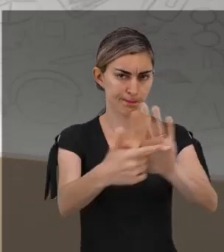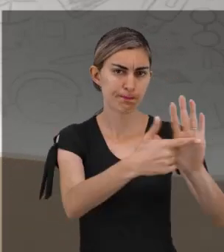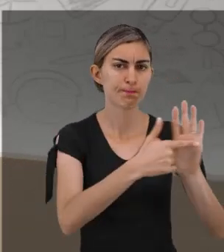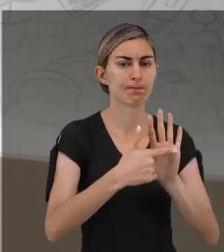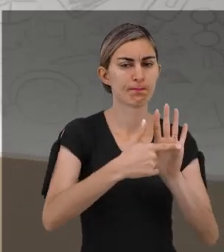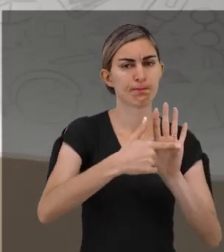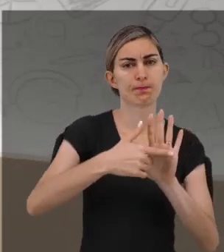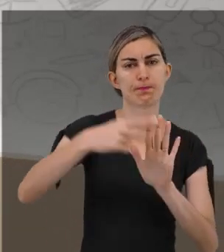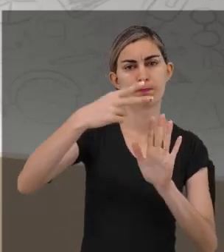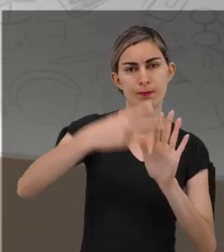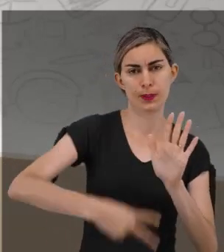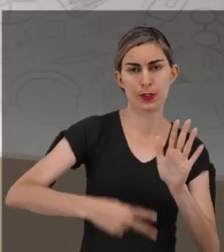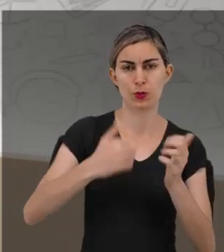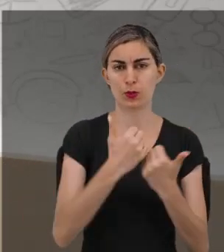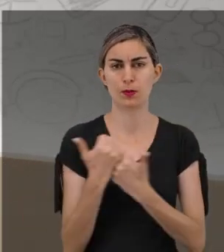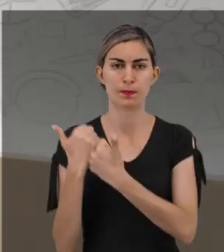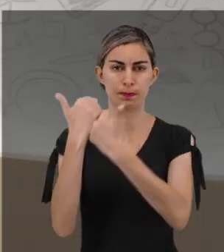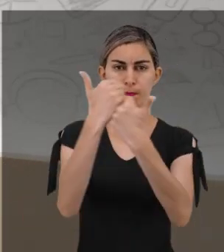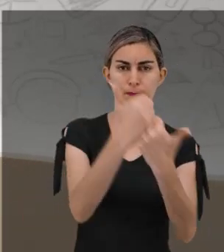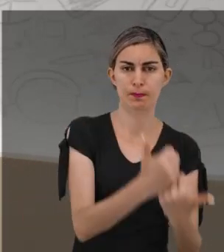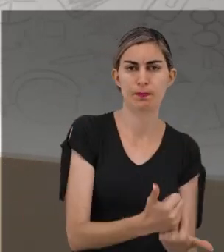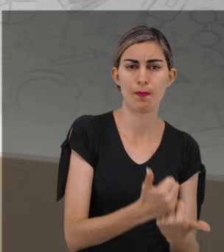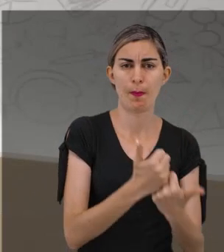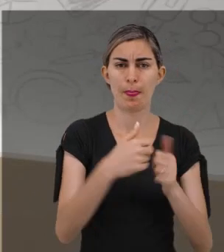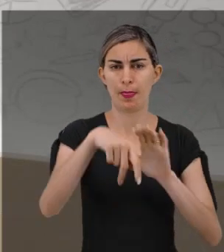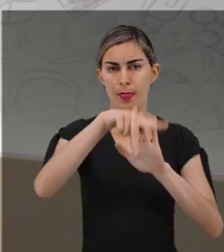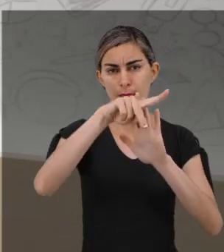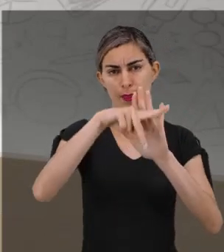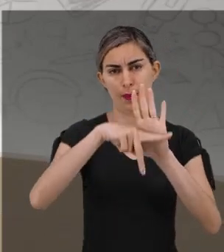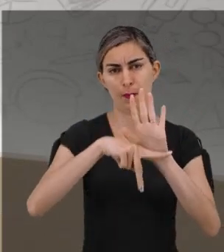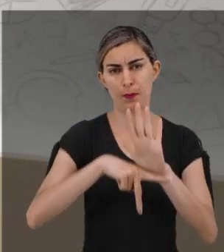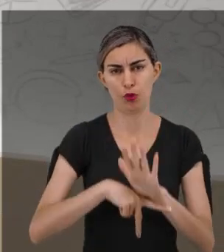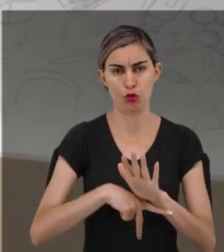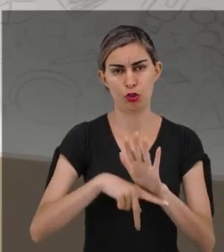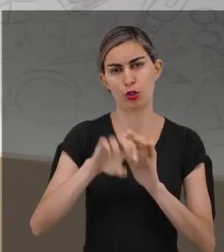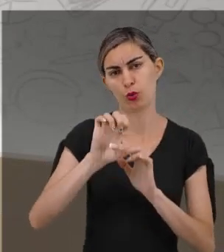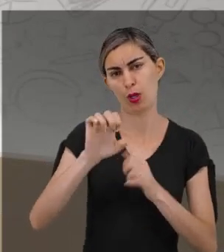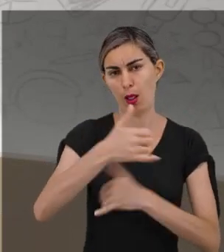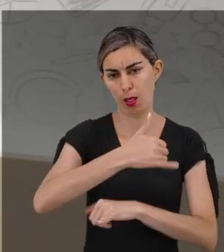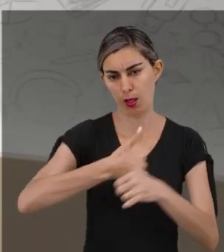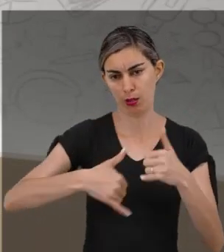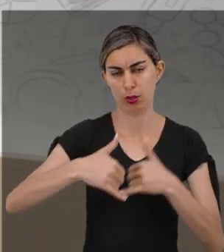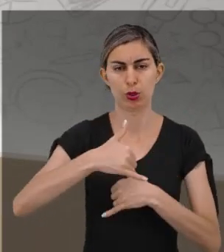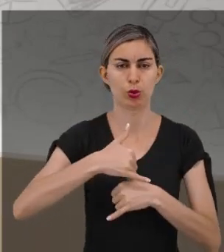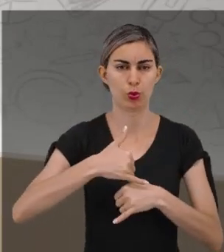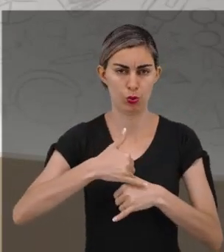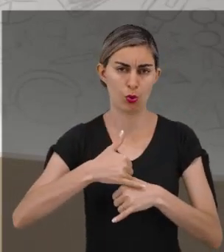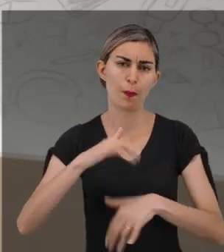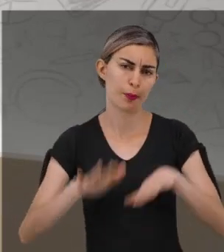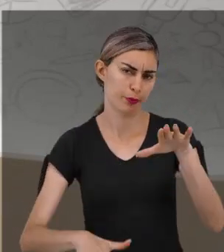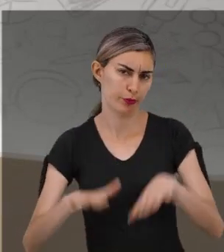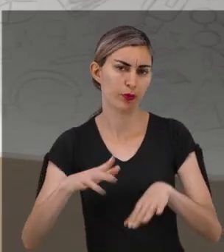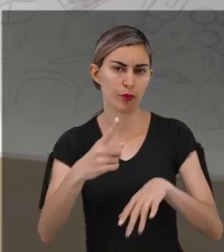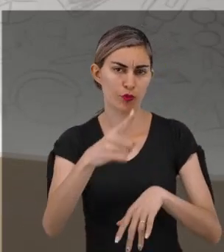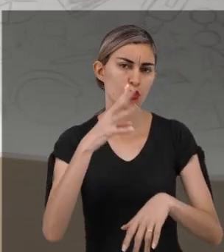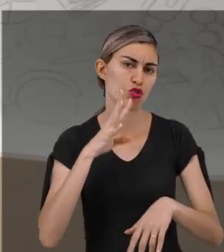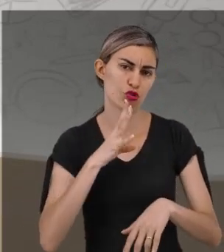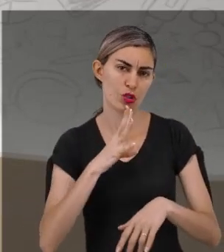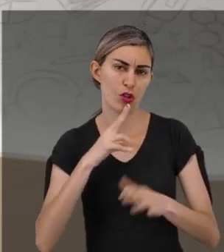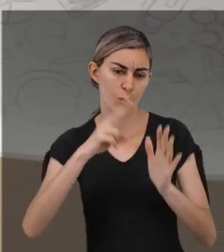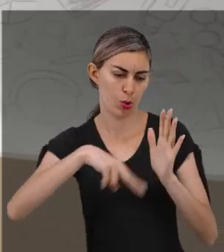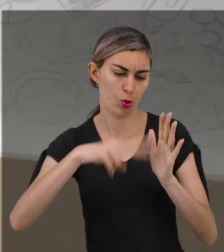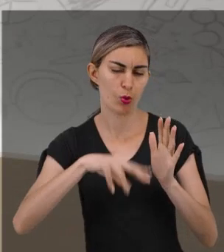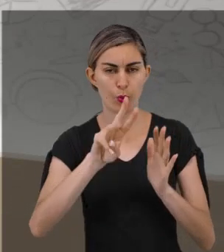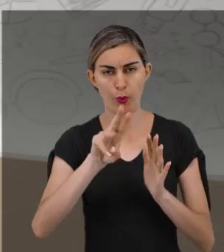a leitura e a representação de um projeto elétrico. Tá? Provavelmente você já deve ter lido